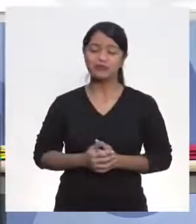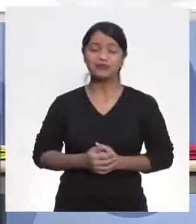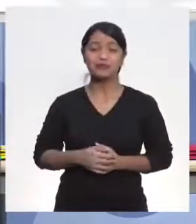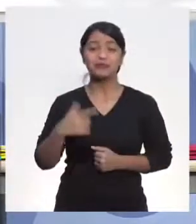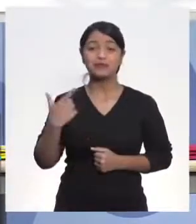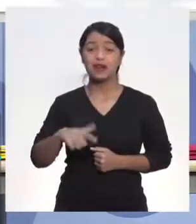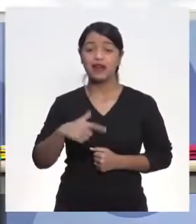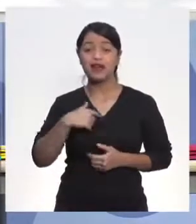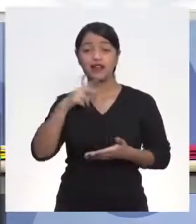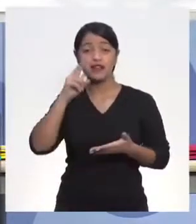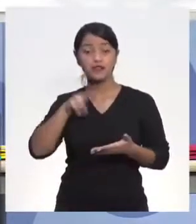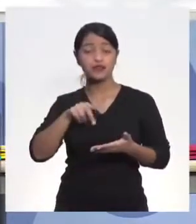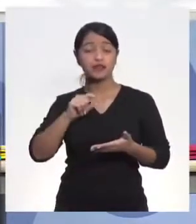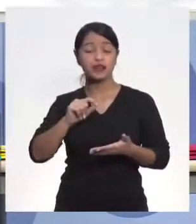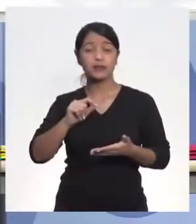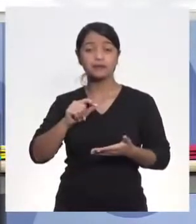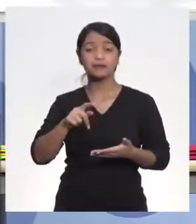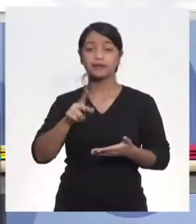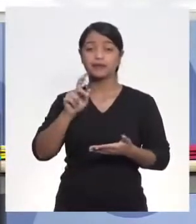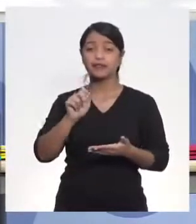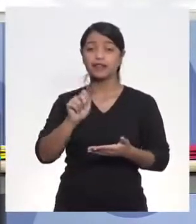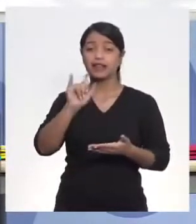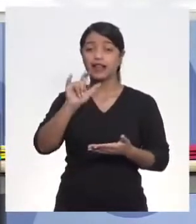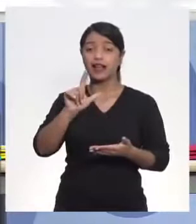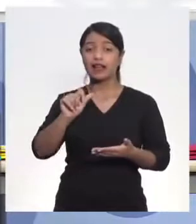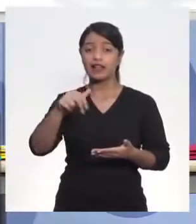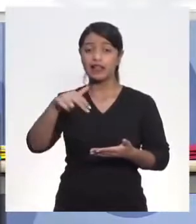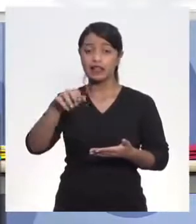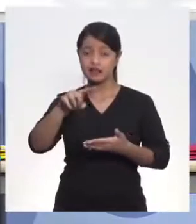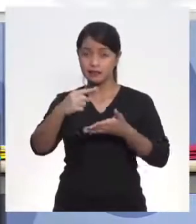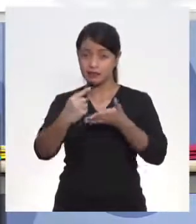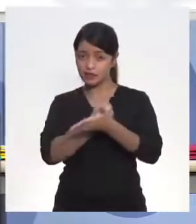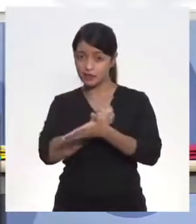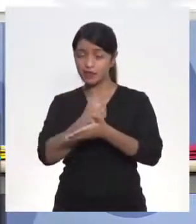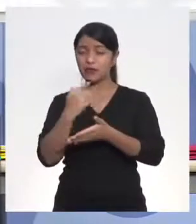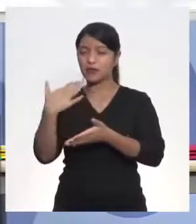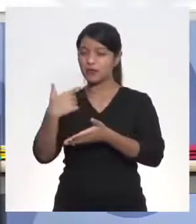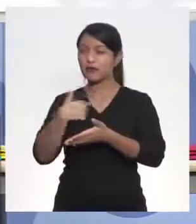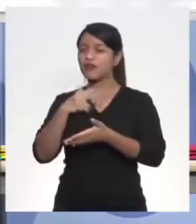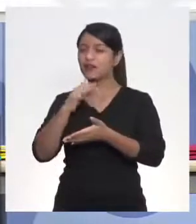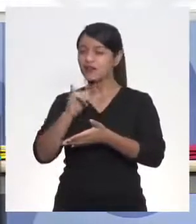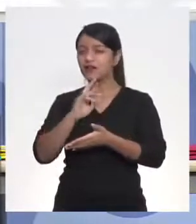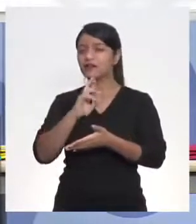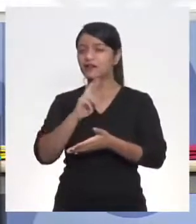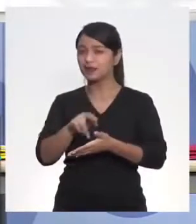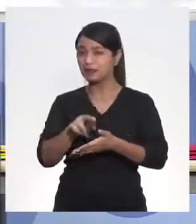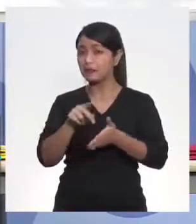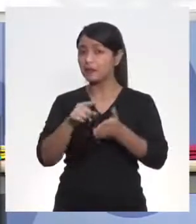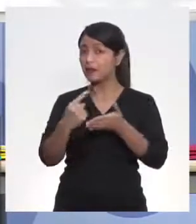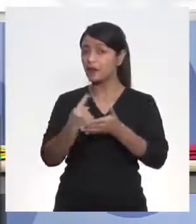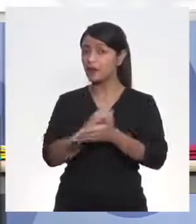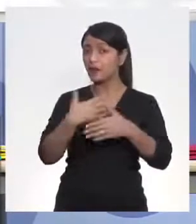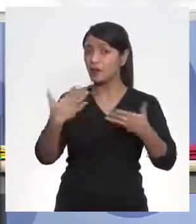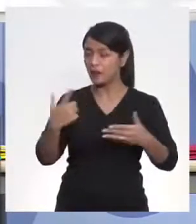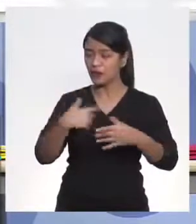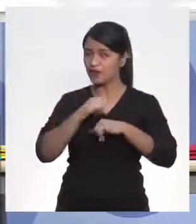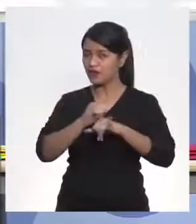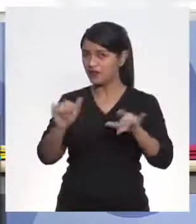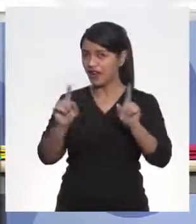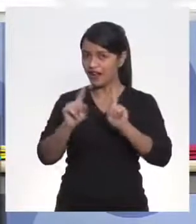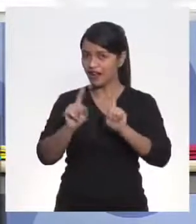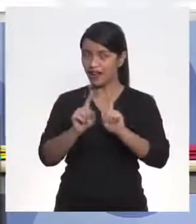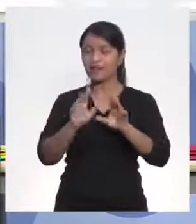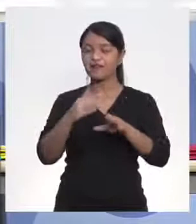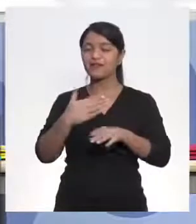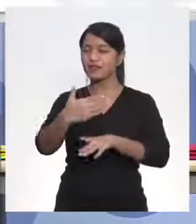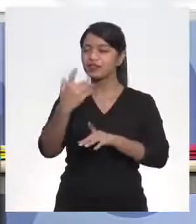aqui, Kailane, daqui a pouco você vai descobrir a resposta para a sua pergunta. Não vou nem falar qual é a pergunta, mas daqui a pouco você vai descobrir qual